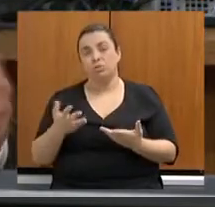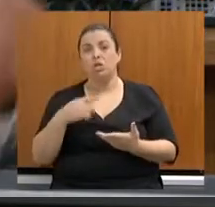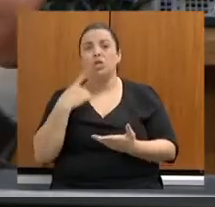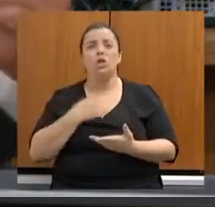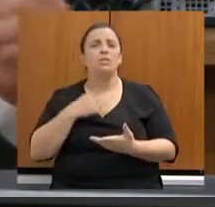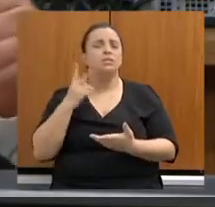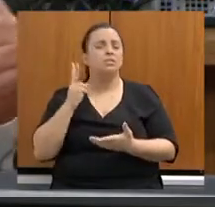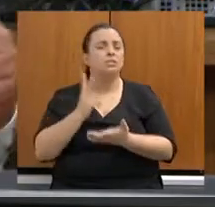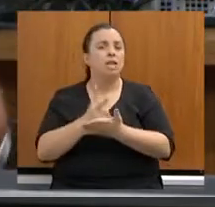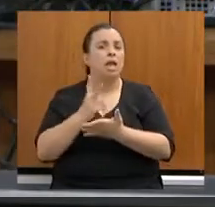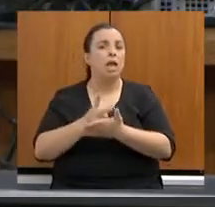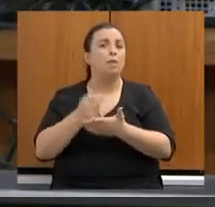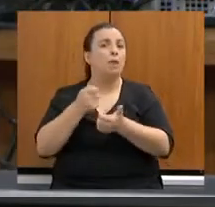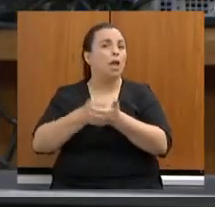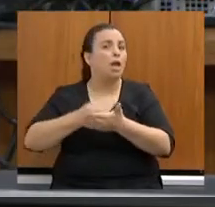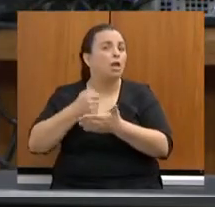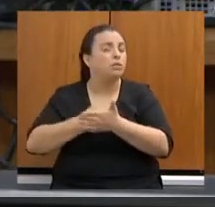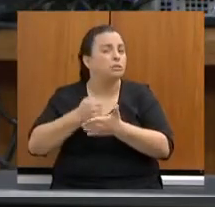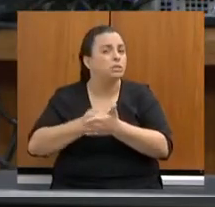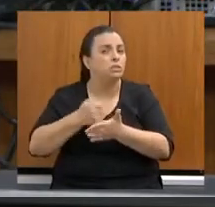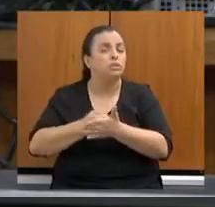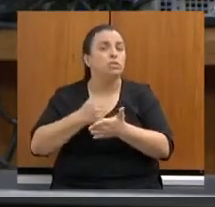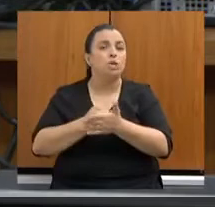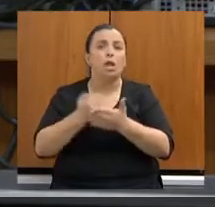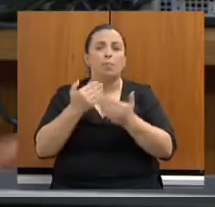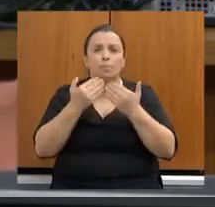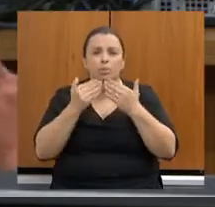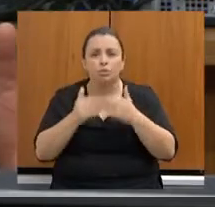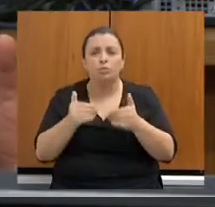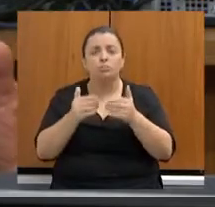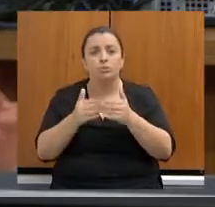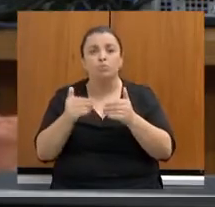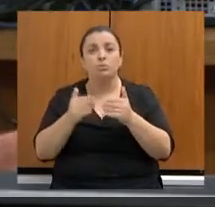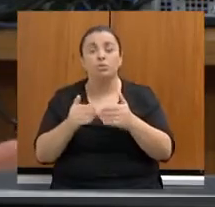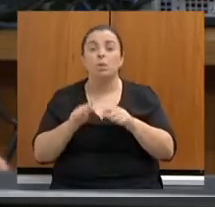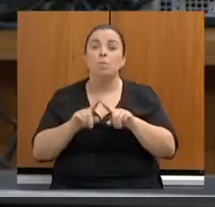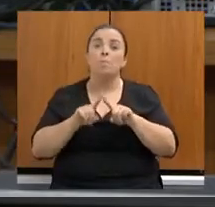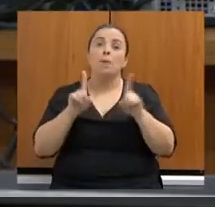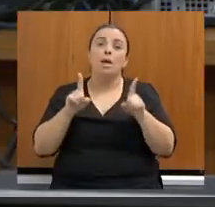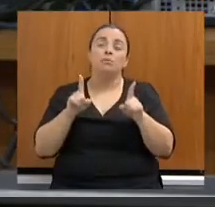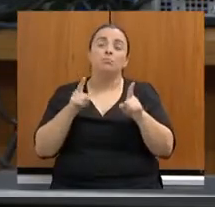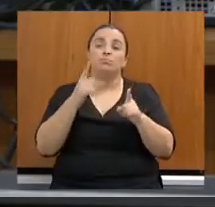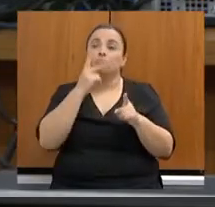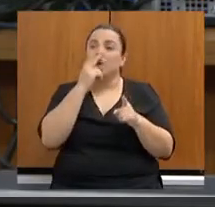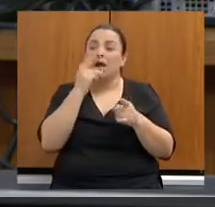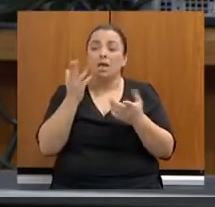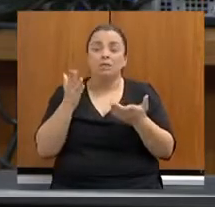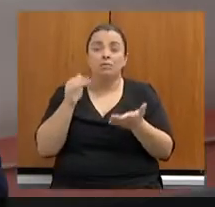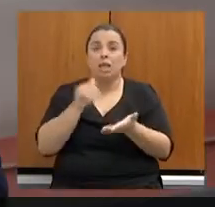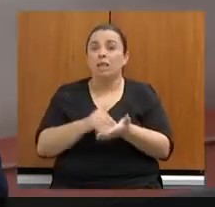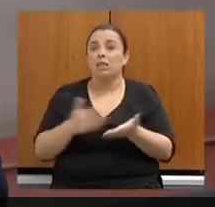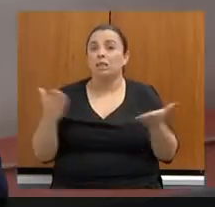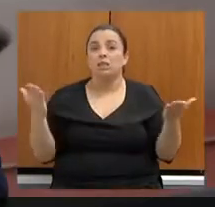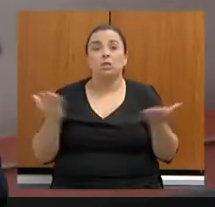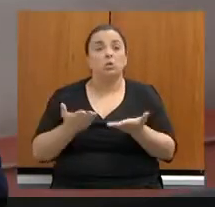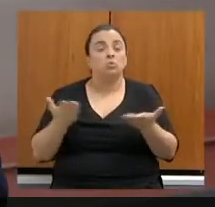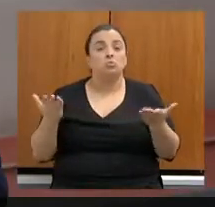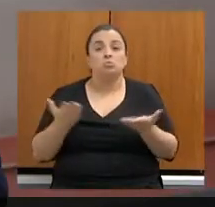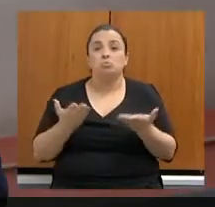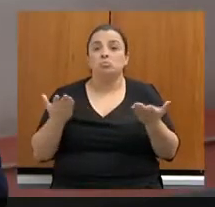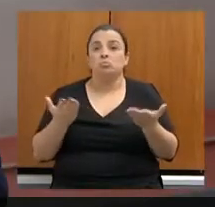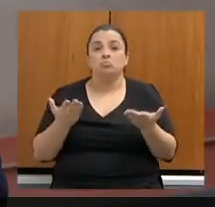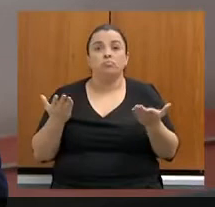batendo nessa tecla já há algum tempo é mas aparece que até hoje nós não temos ainda né